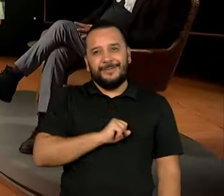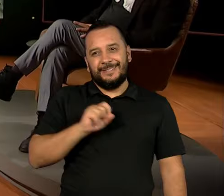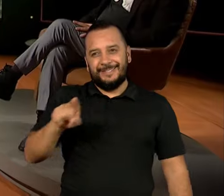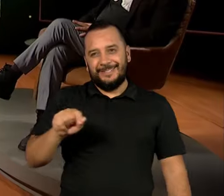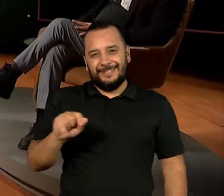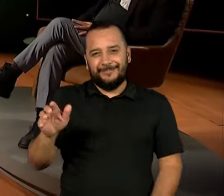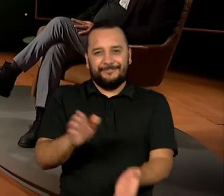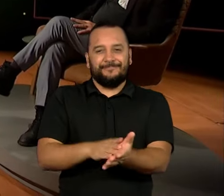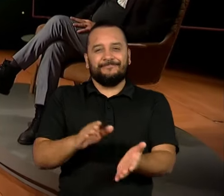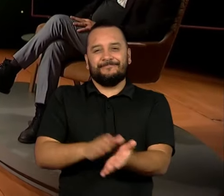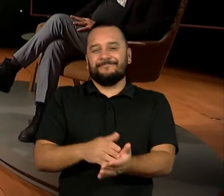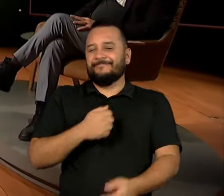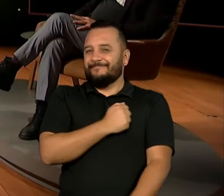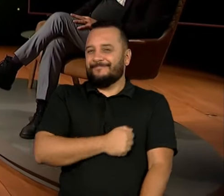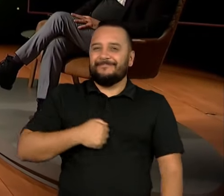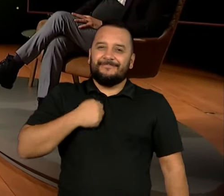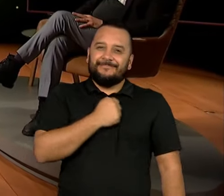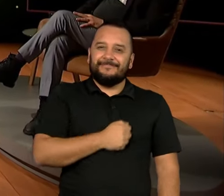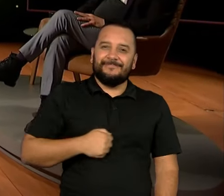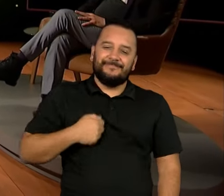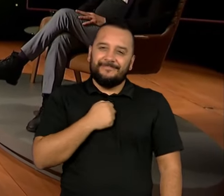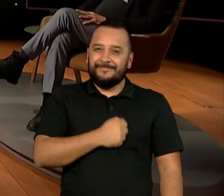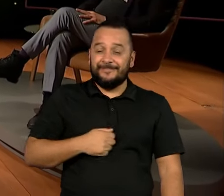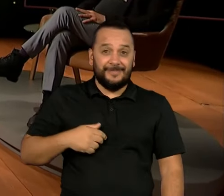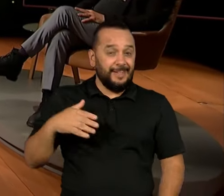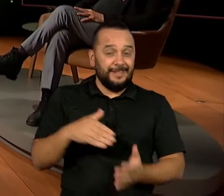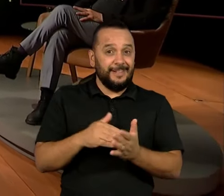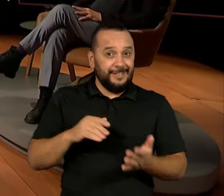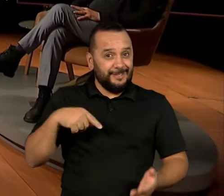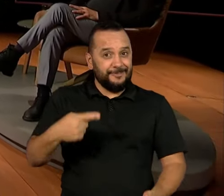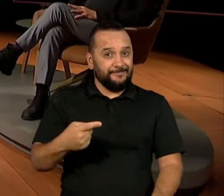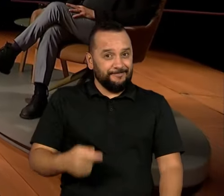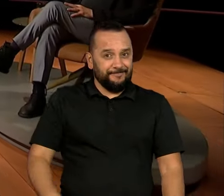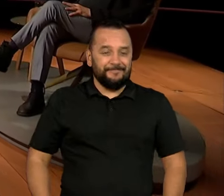por tudo e muita saudade sua. Fica bem, até já.